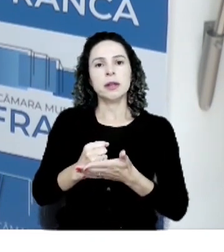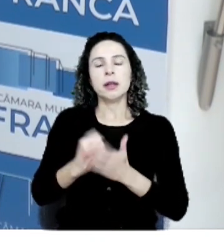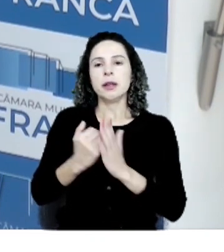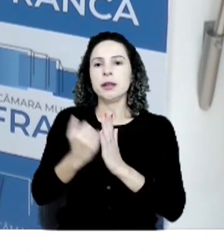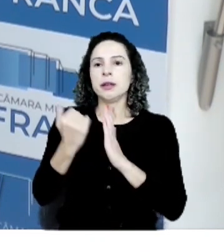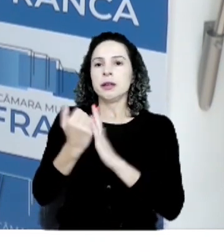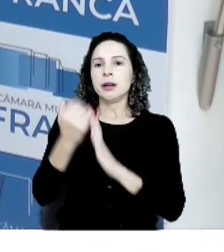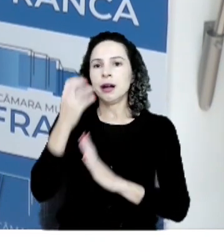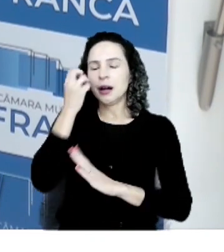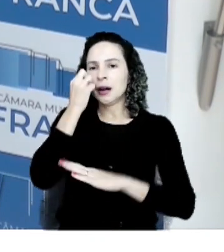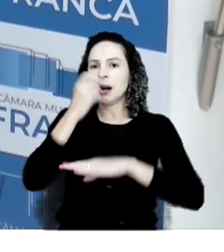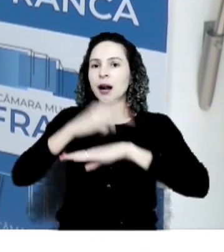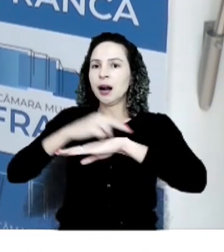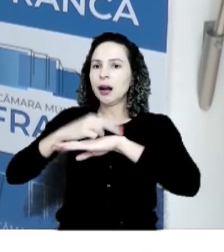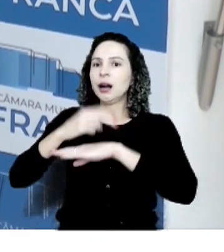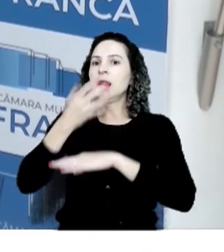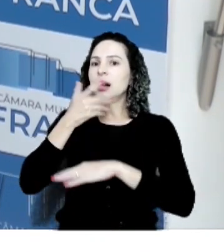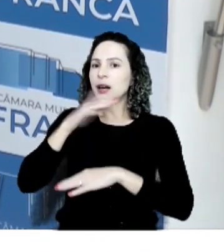leitos infantis.